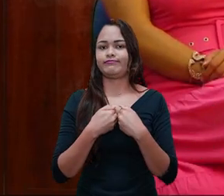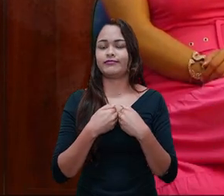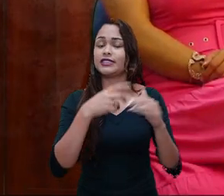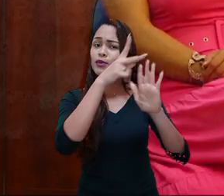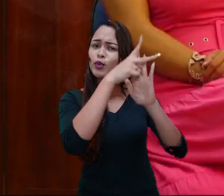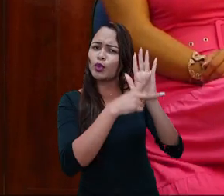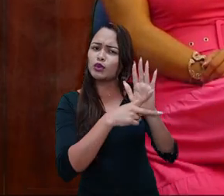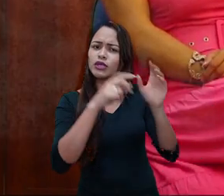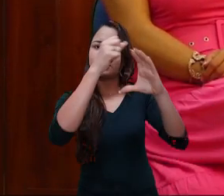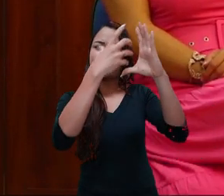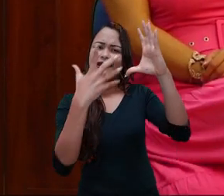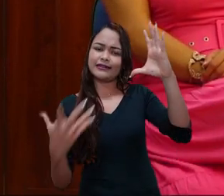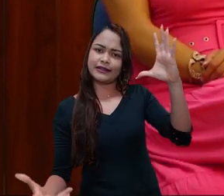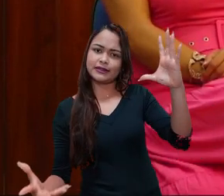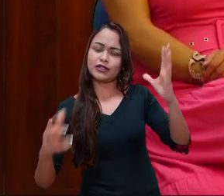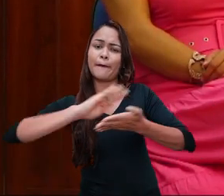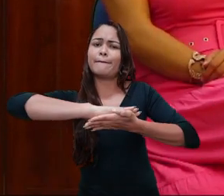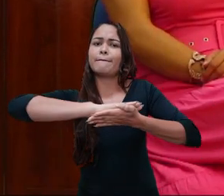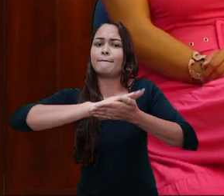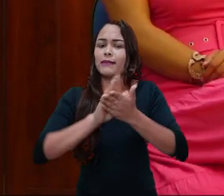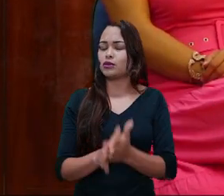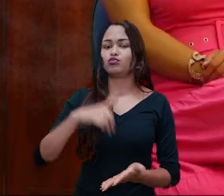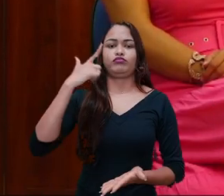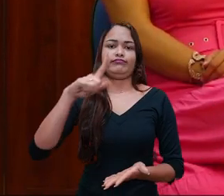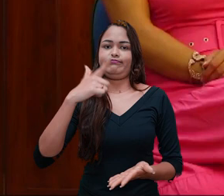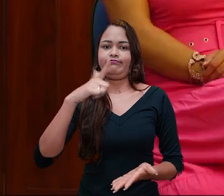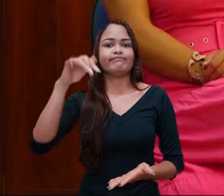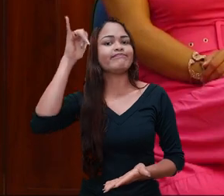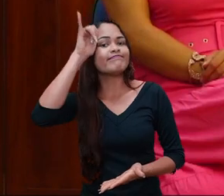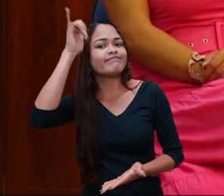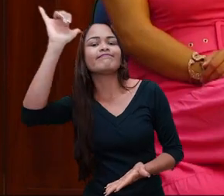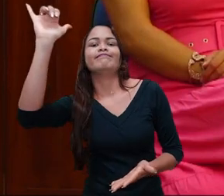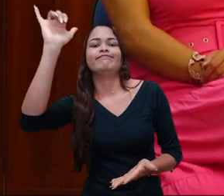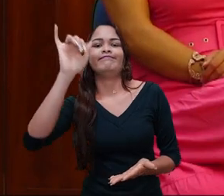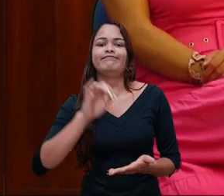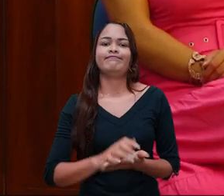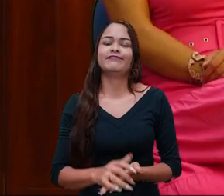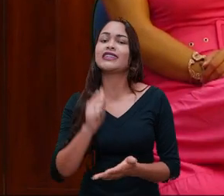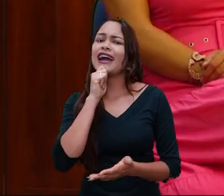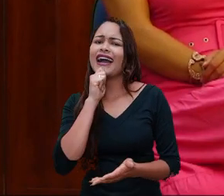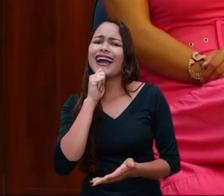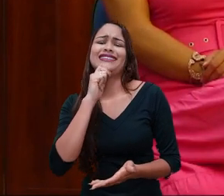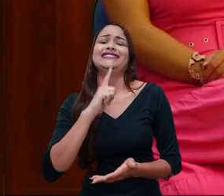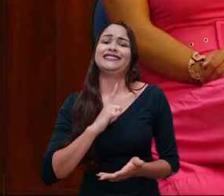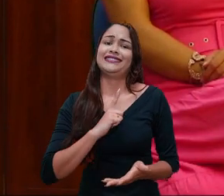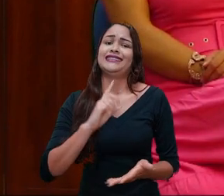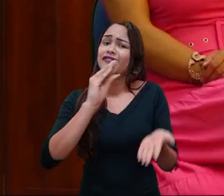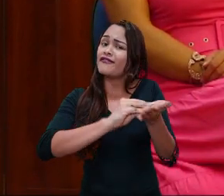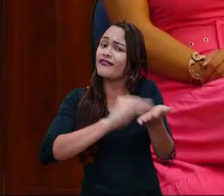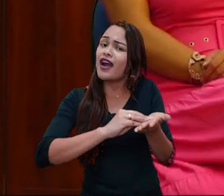ter características para diminuir o preconceito, a discriminação que ainda existem pela falta de